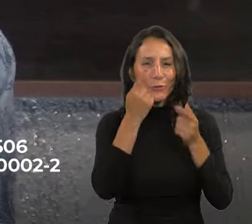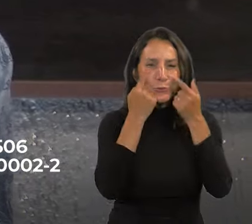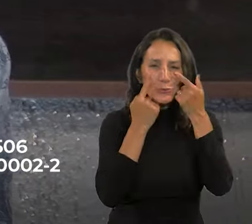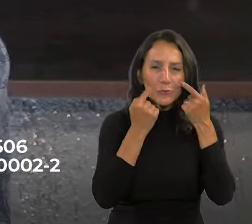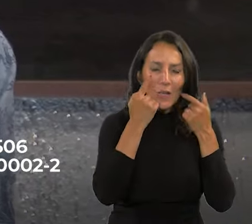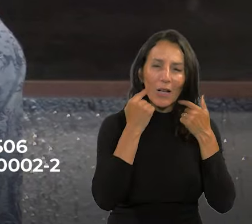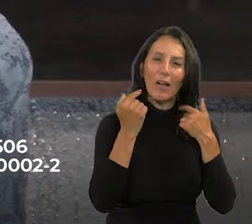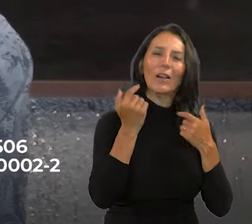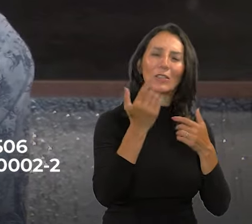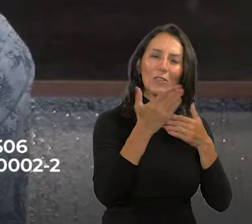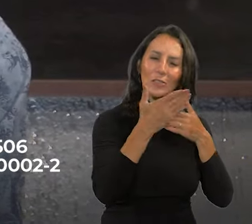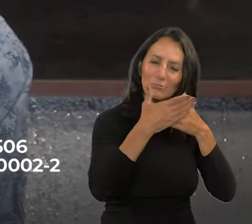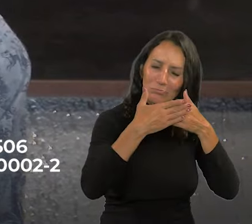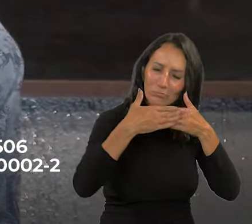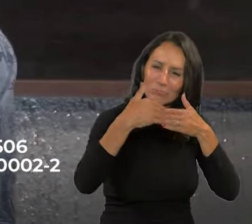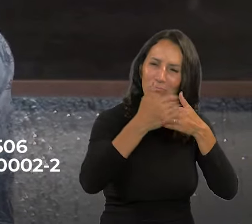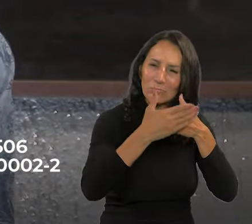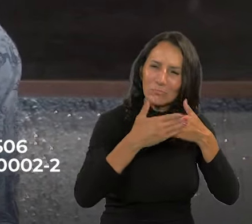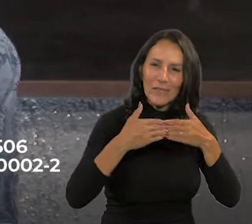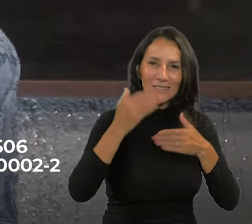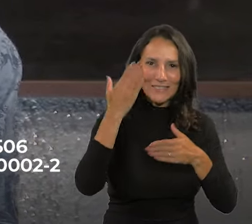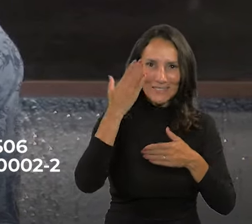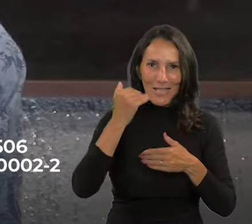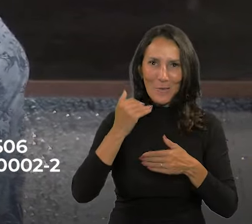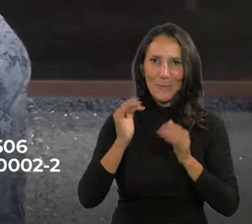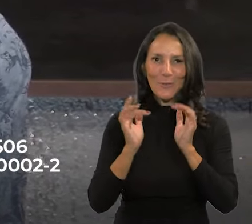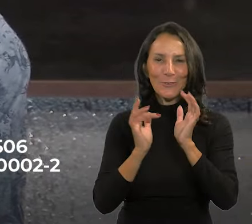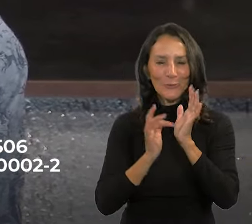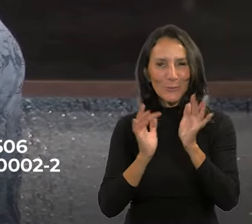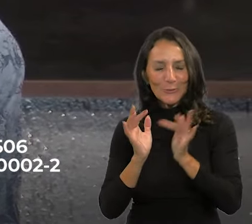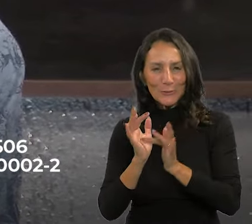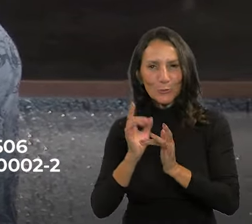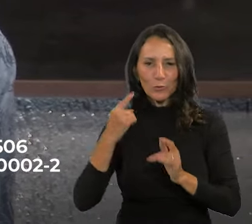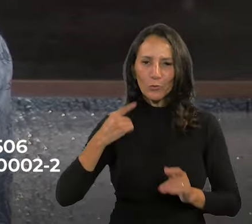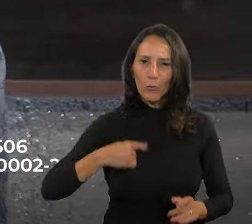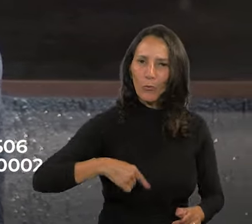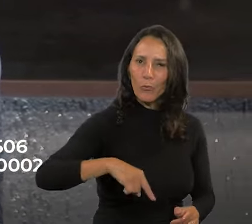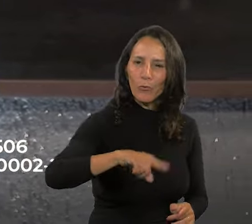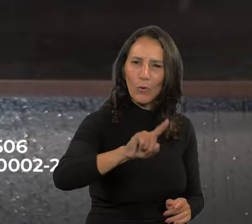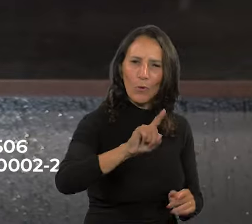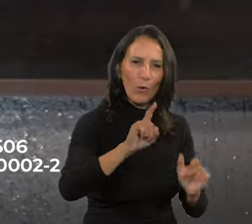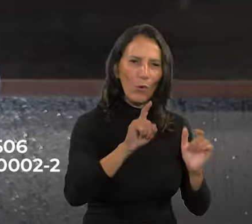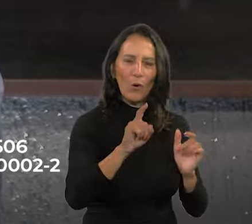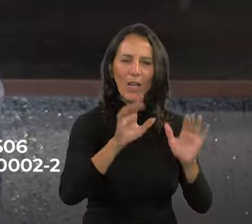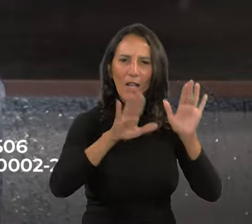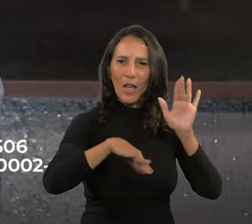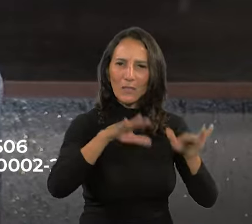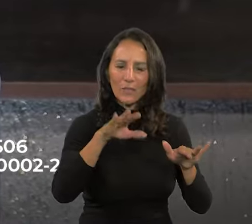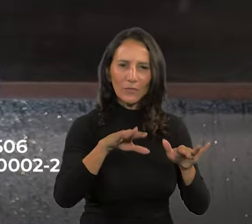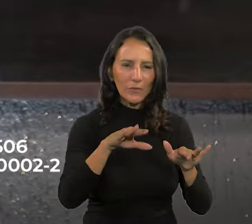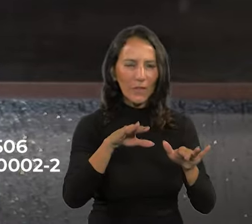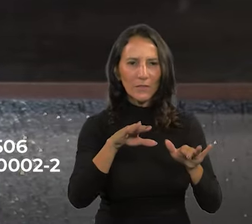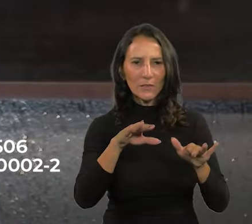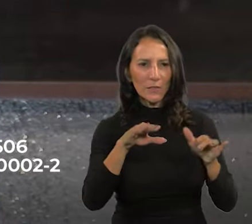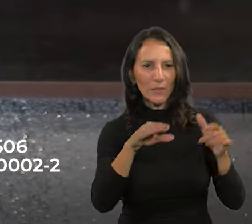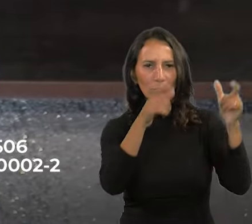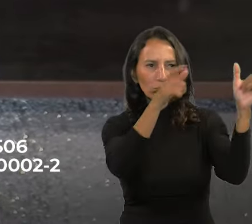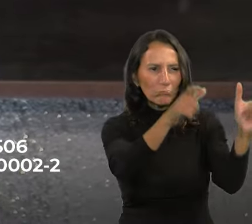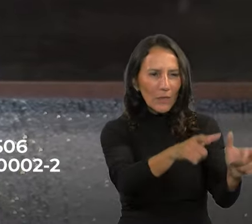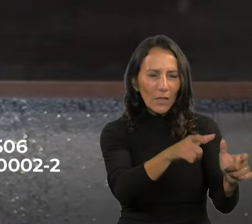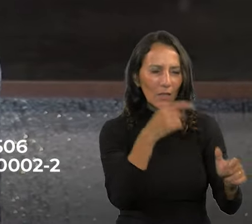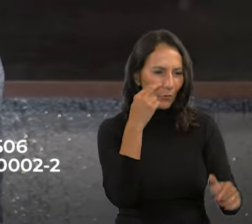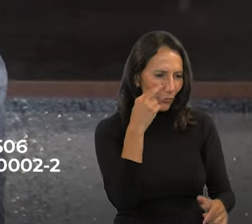velórios que Jesus foi, em todos os momentos de dor e de morte, ele reverteu aquele quadro de